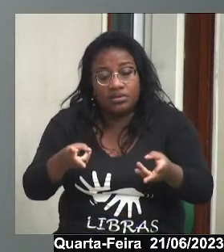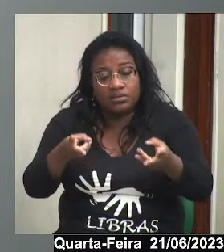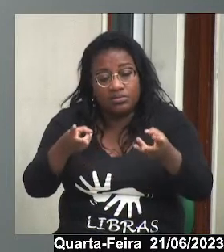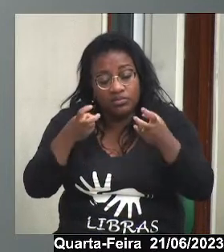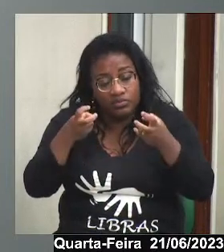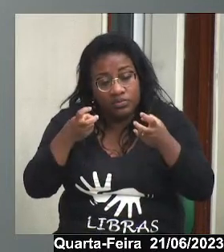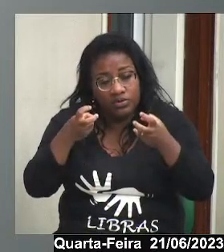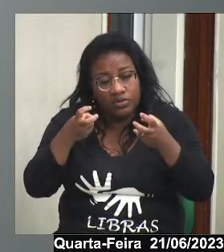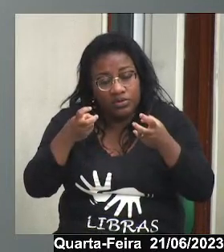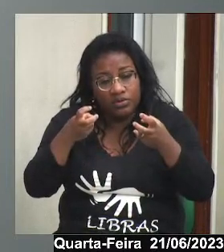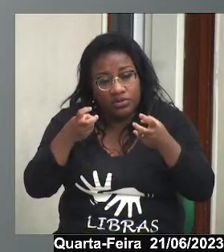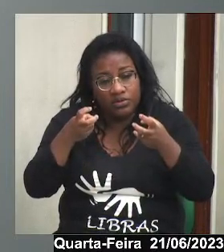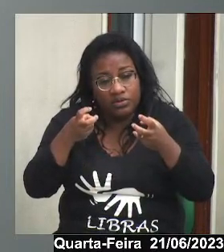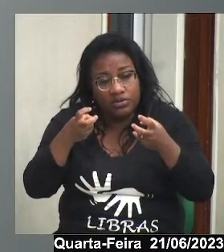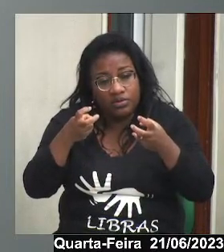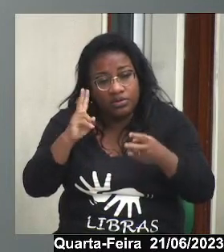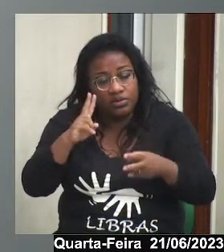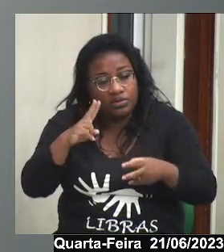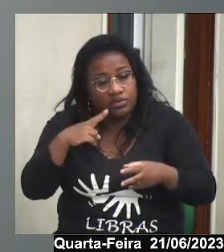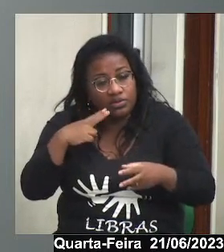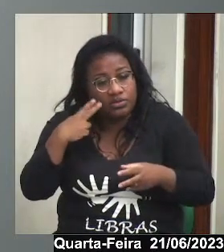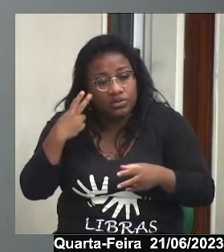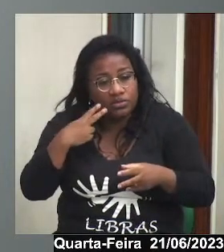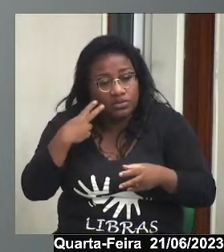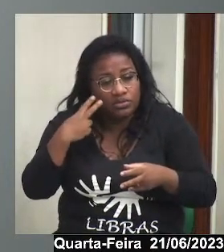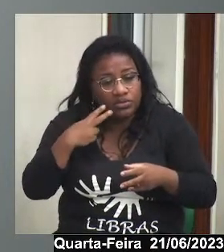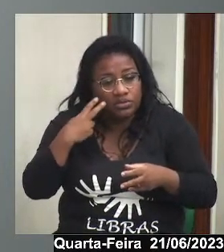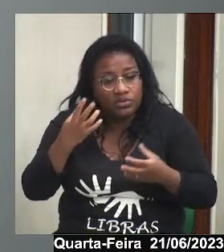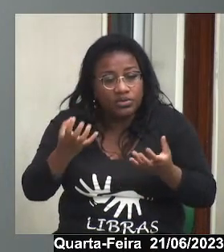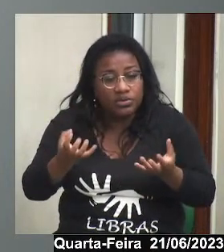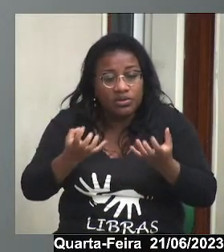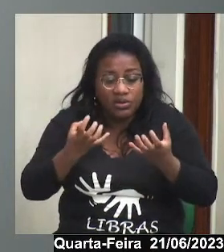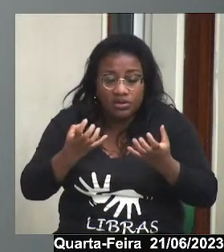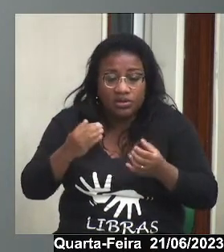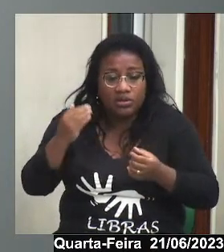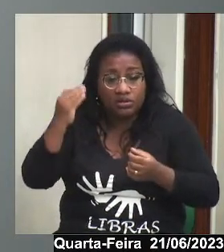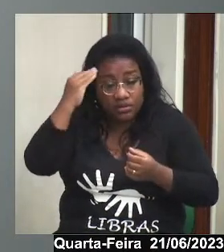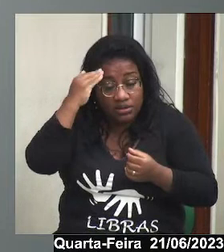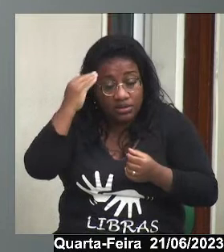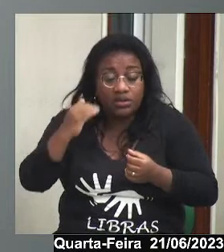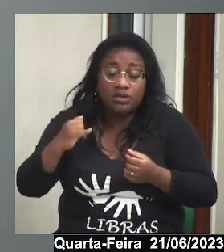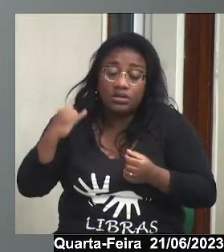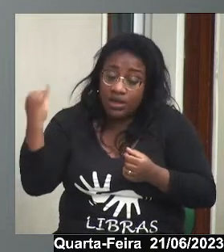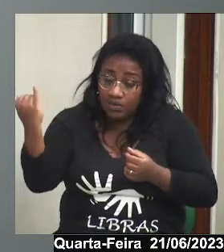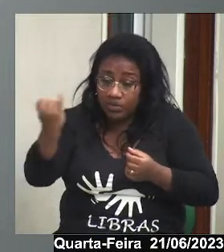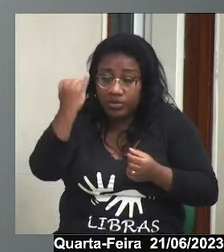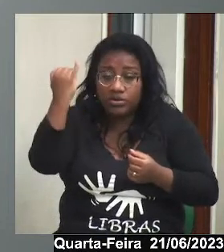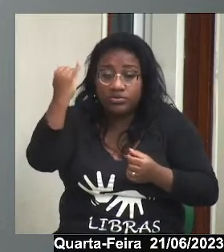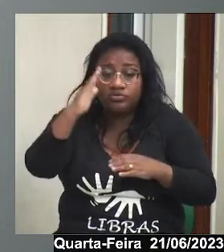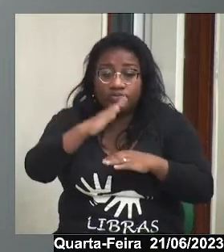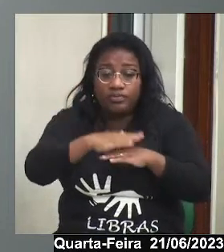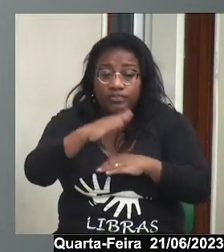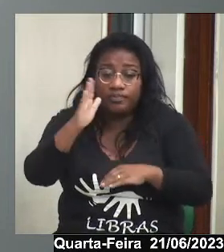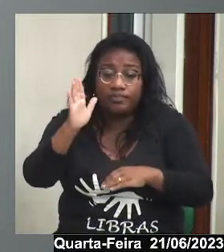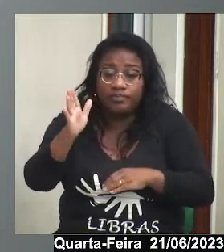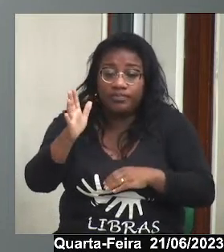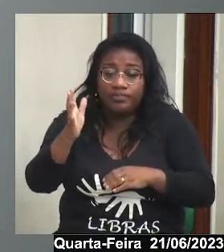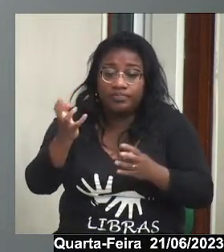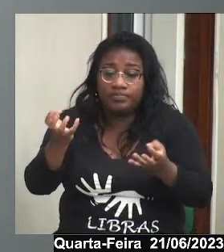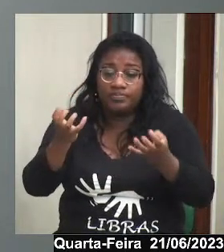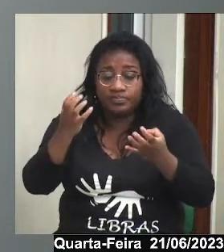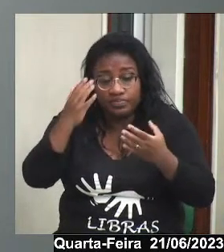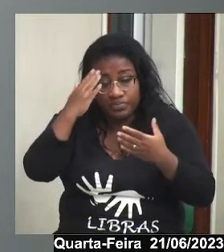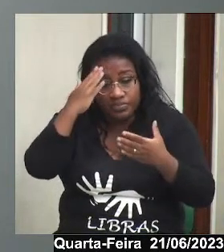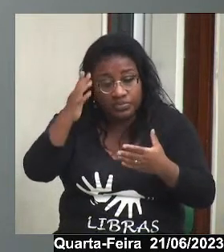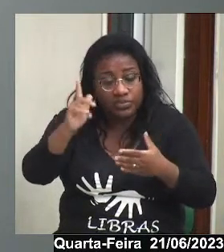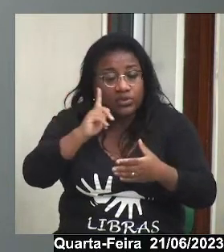Eu percebi que alguns vereadores tiveram um bom senso, uma sensibilidade de entender que esse projeto é importante. Inclusive, eu quero